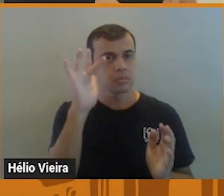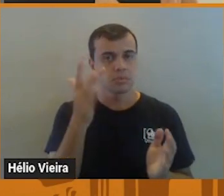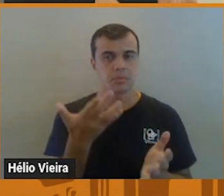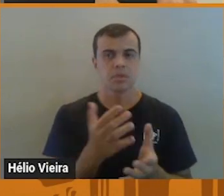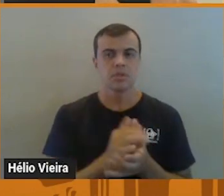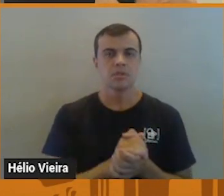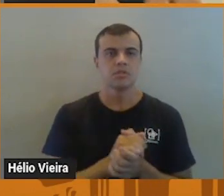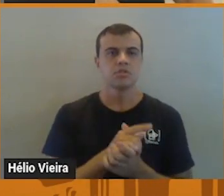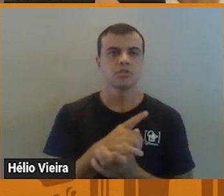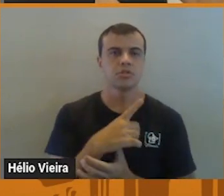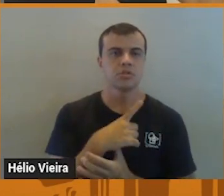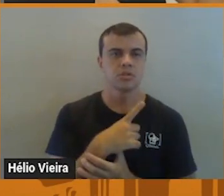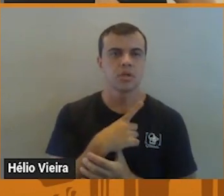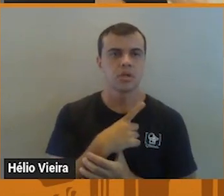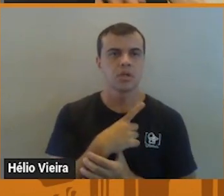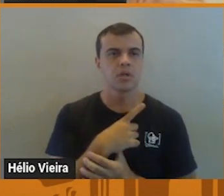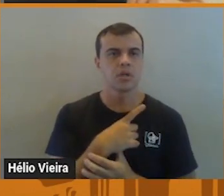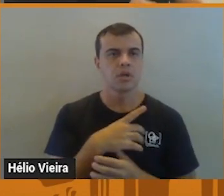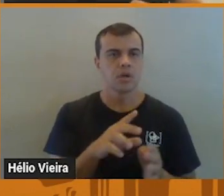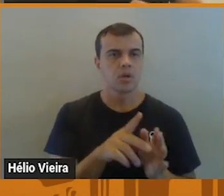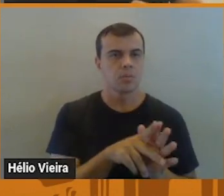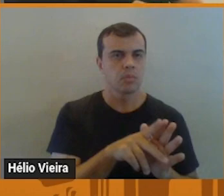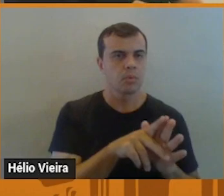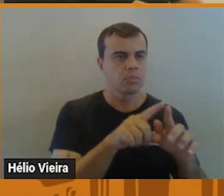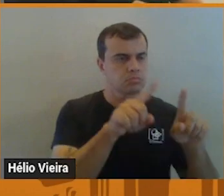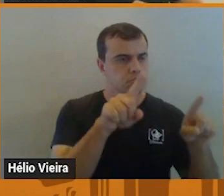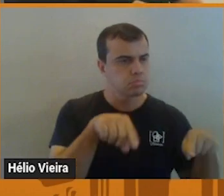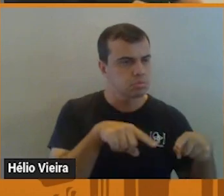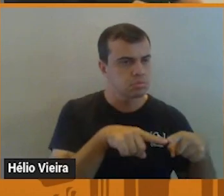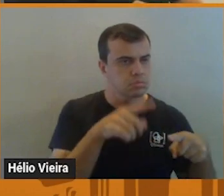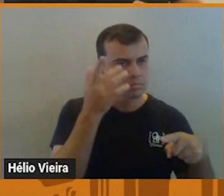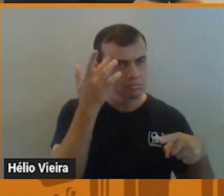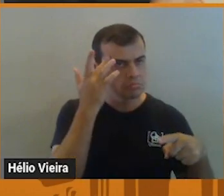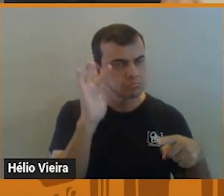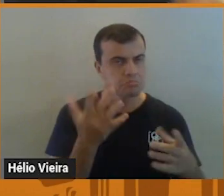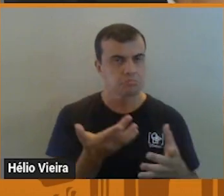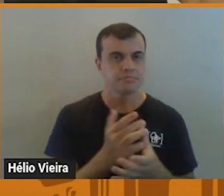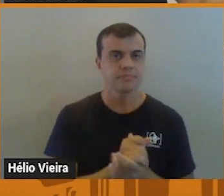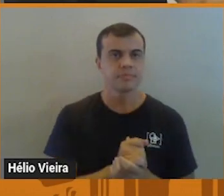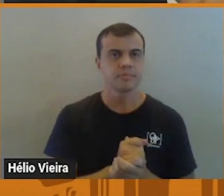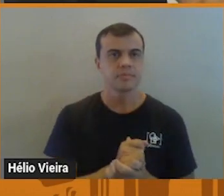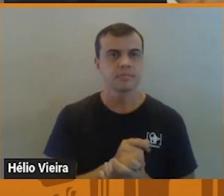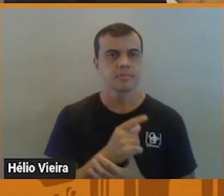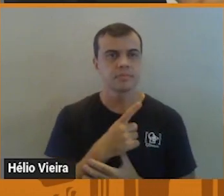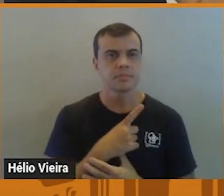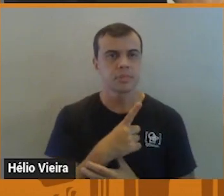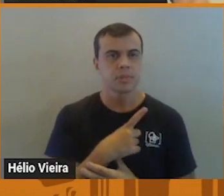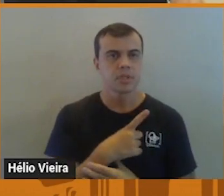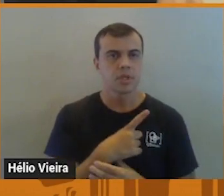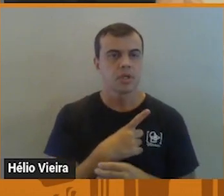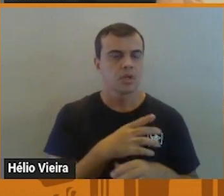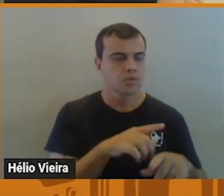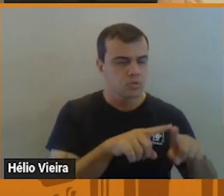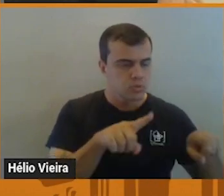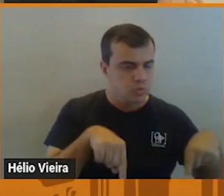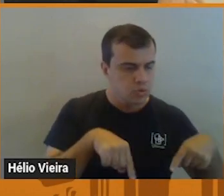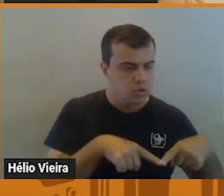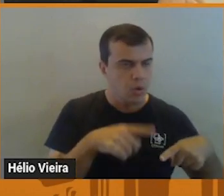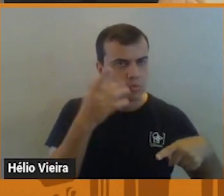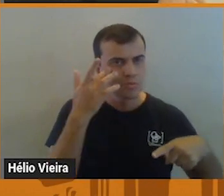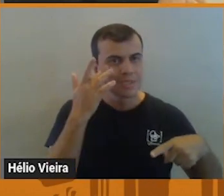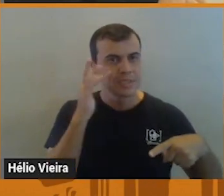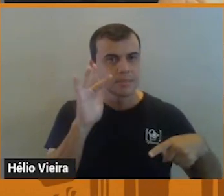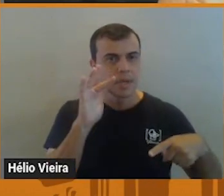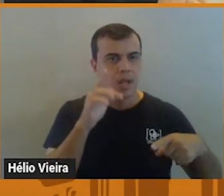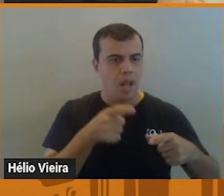sabia que tinha um mosaico, eu não sabia que tinha um mosaico no chão, eu não sabia que era